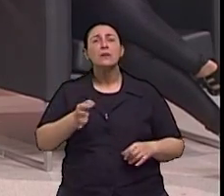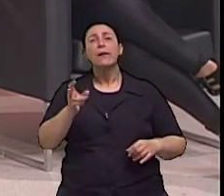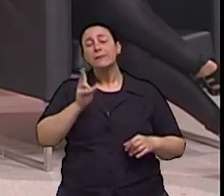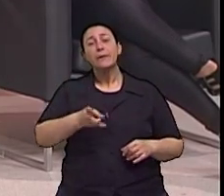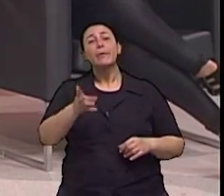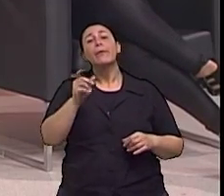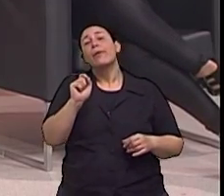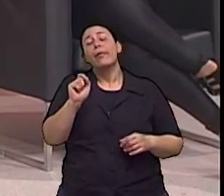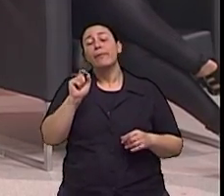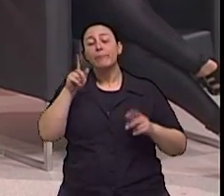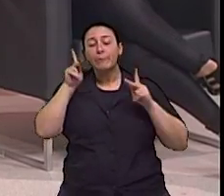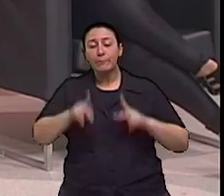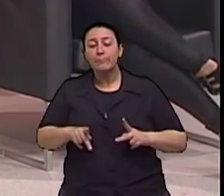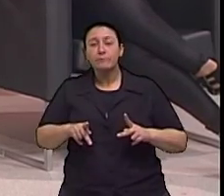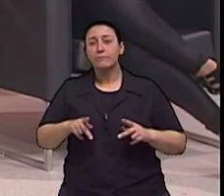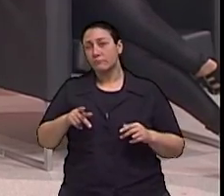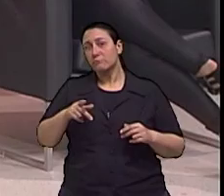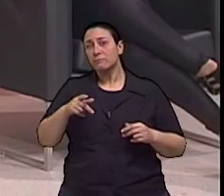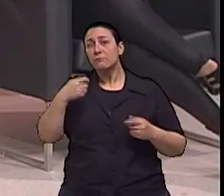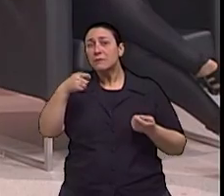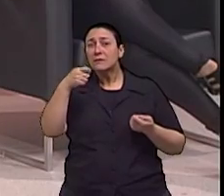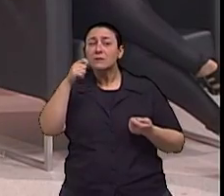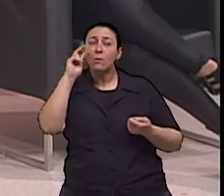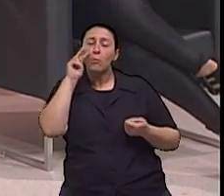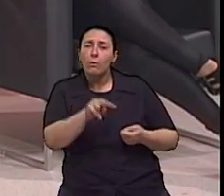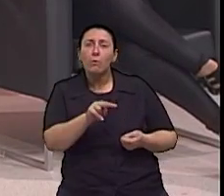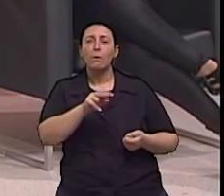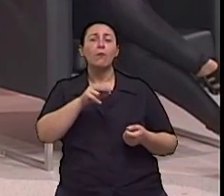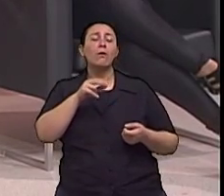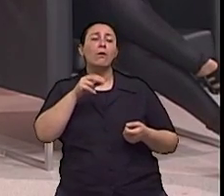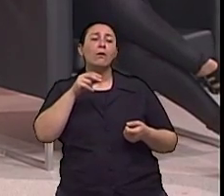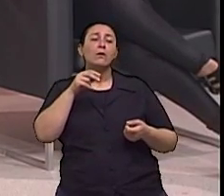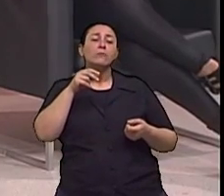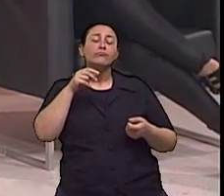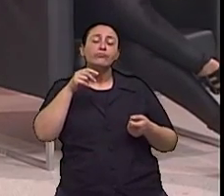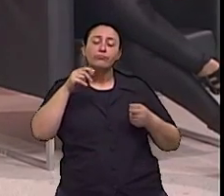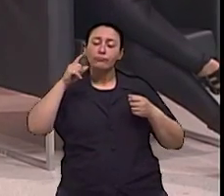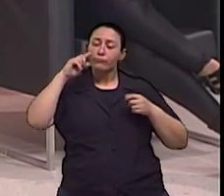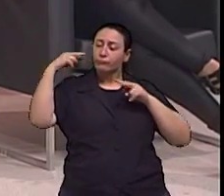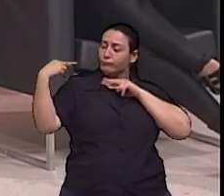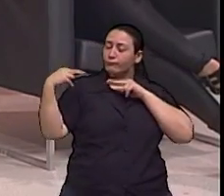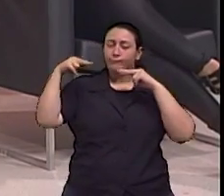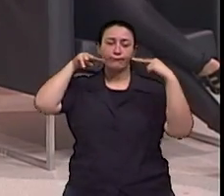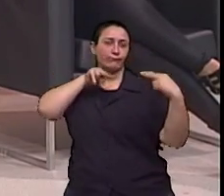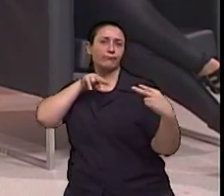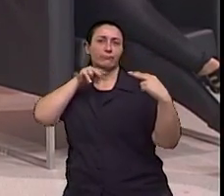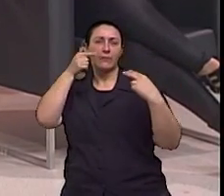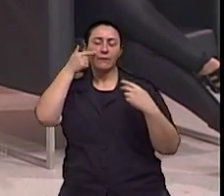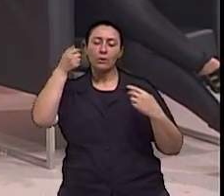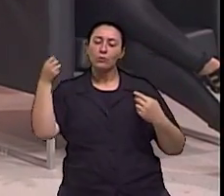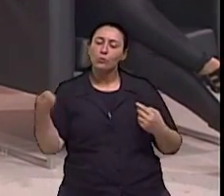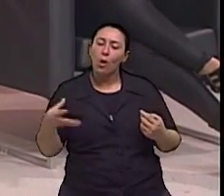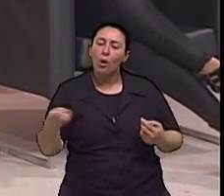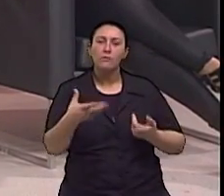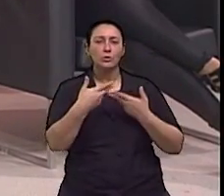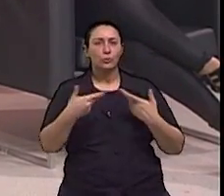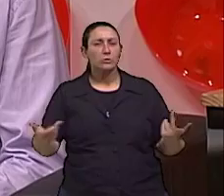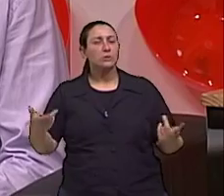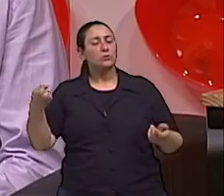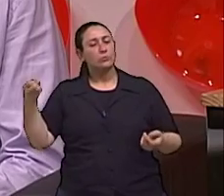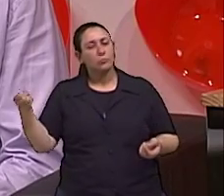oportunizar, e a palavra é essa mesmo, nos darmos oportunidades de vermos novas coisas, novas perspectivas na vida,